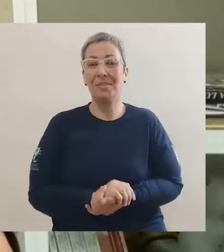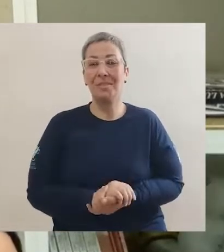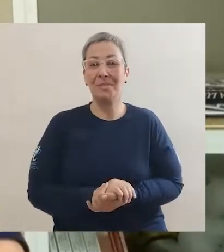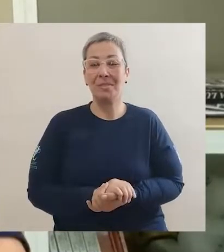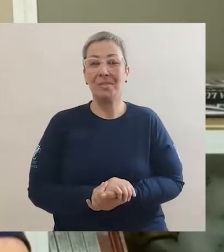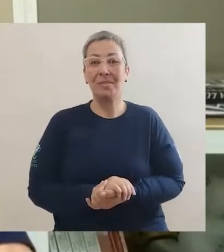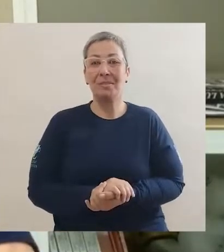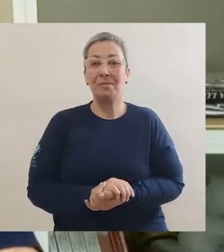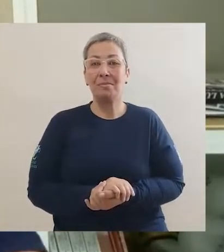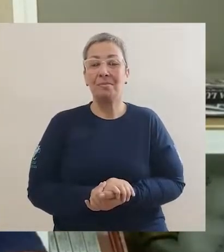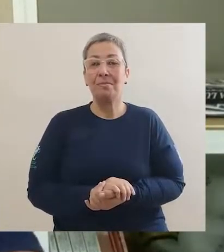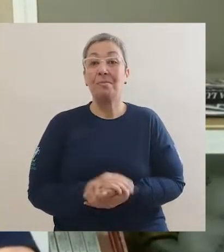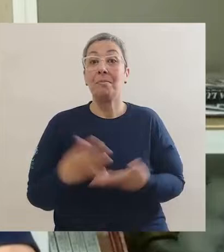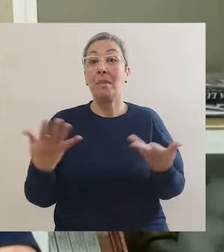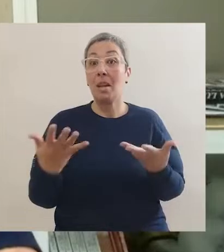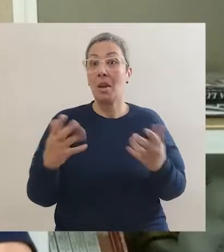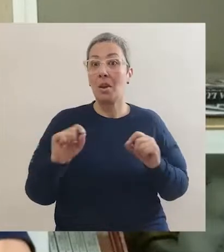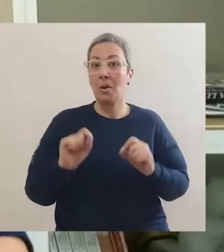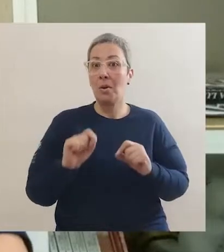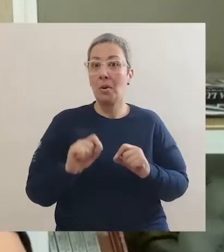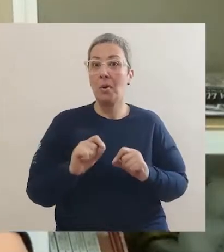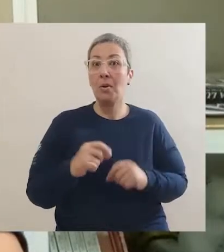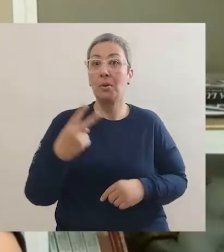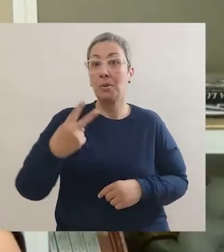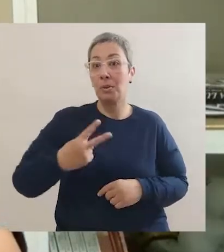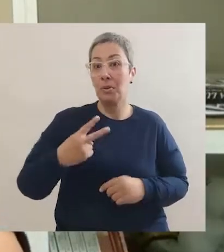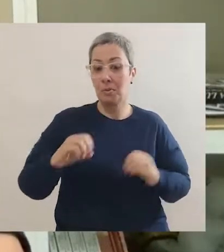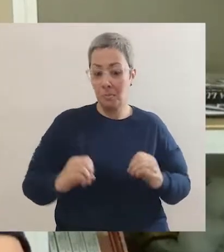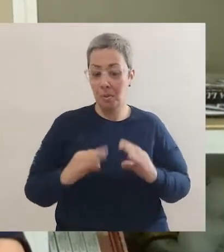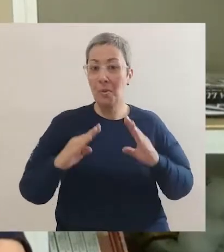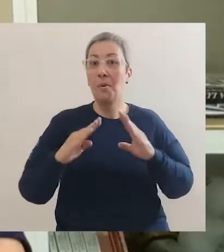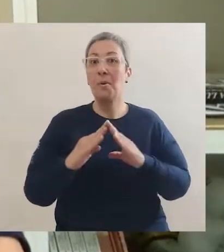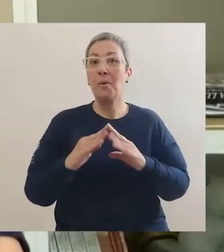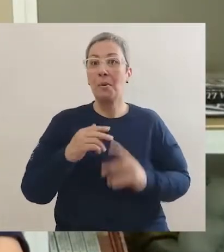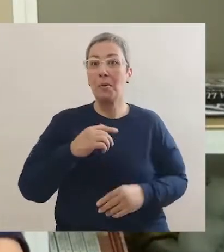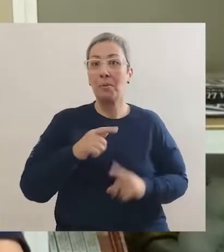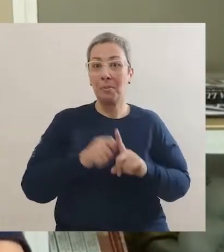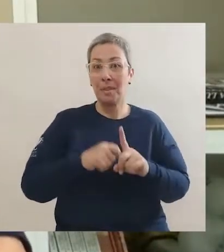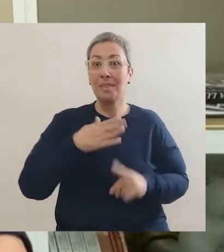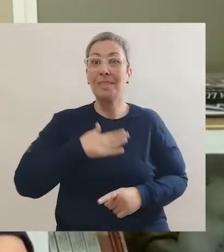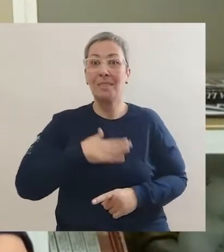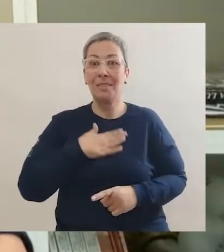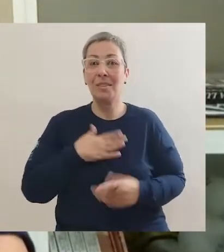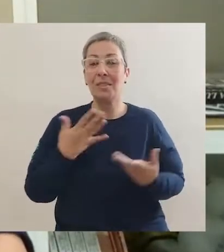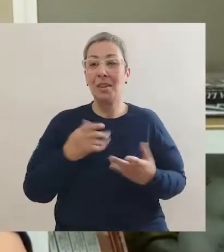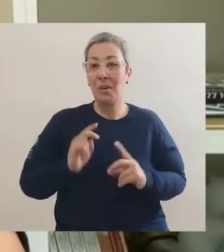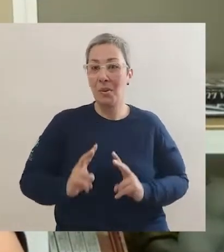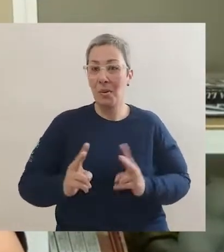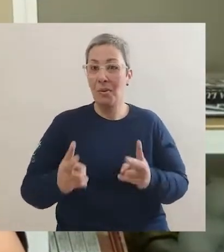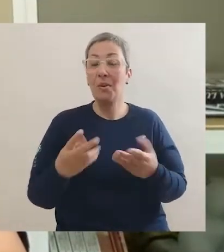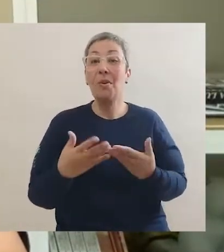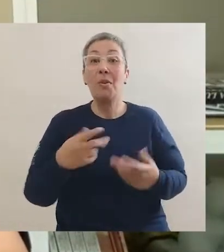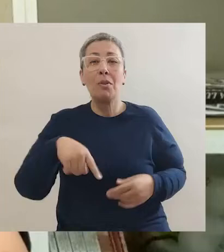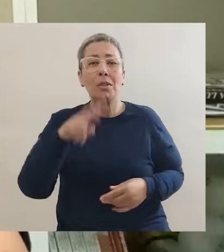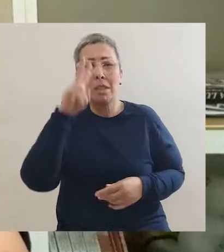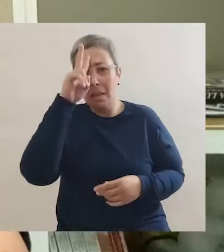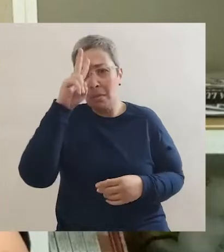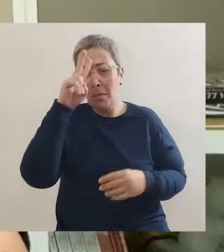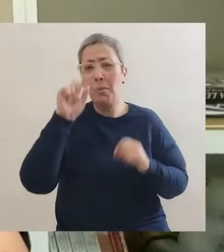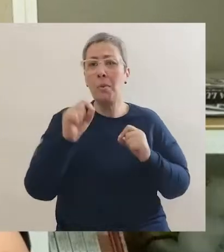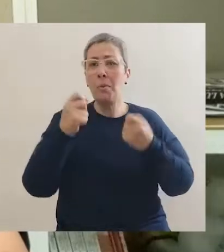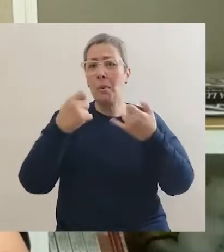1. Sejam todos e todas muito bem-vindos e bem-vindas. Estamos no nosso